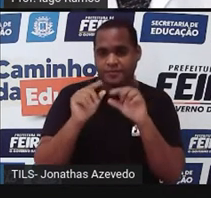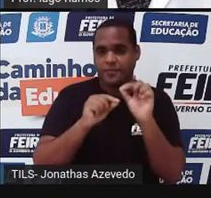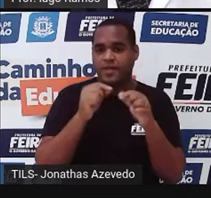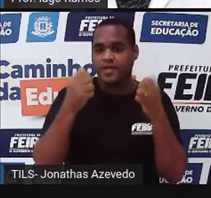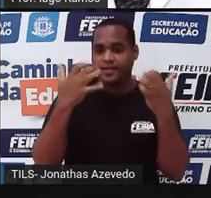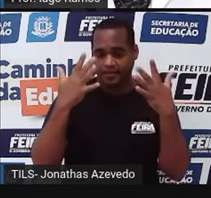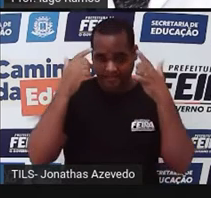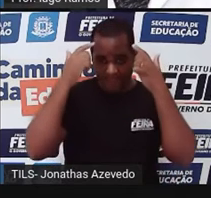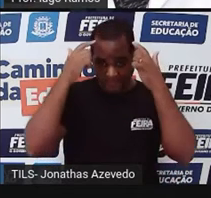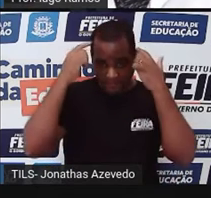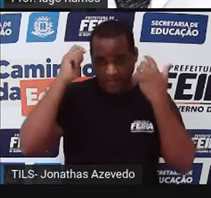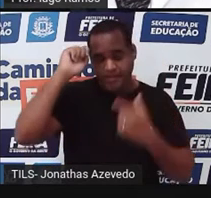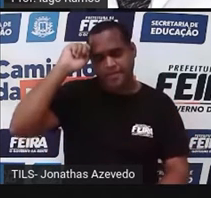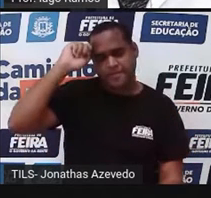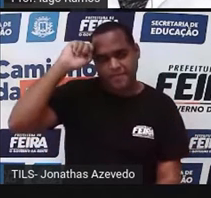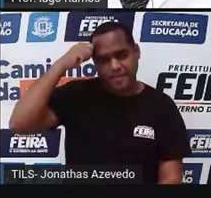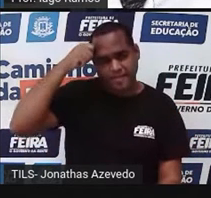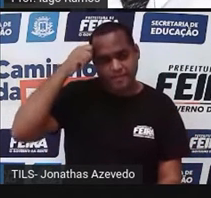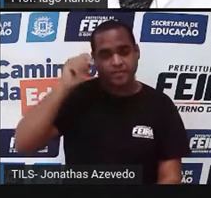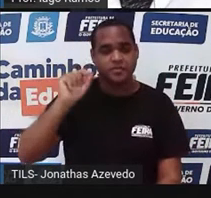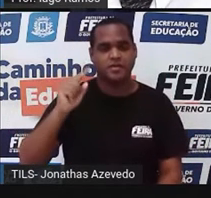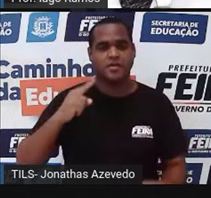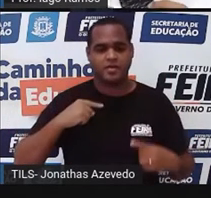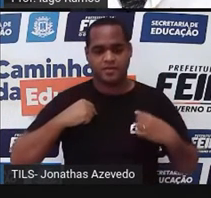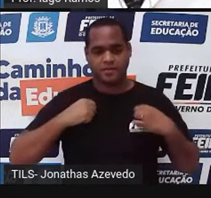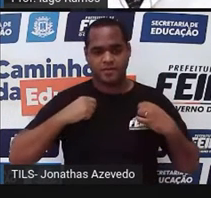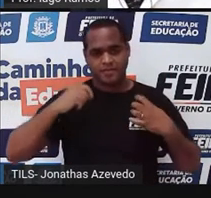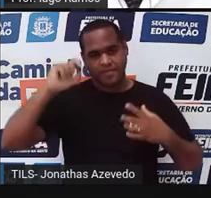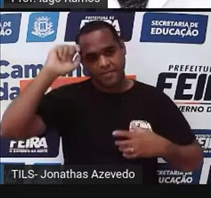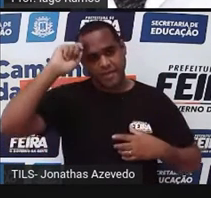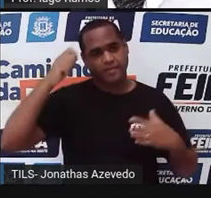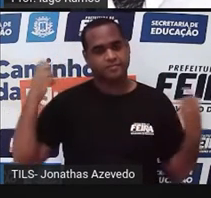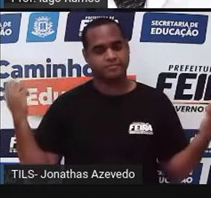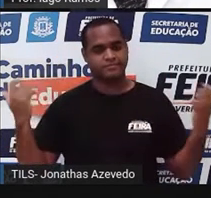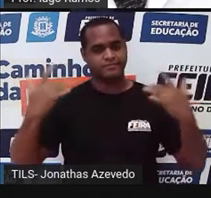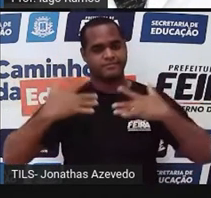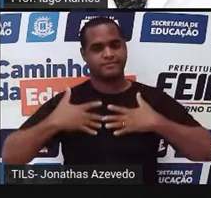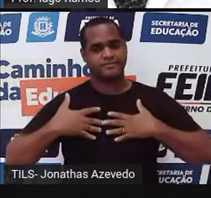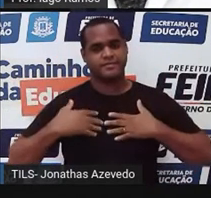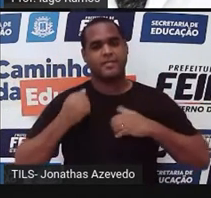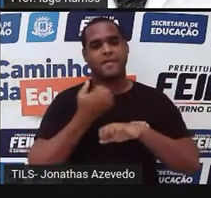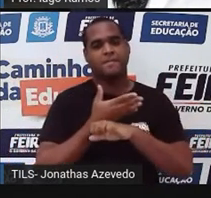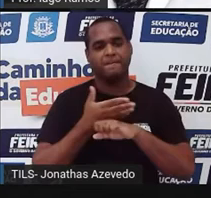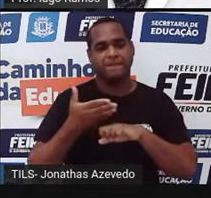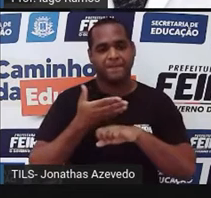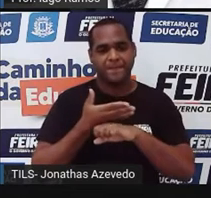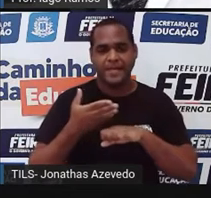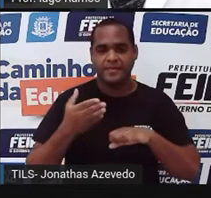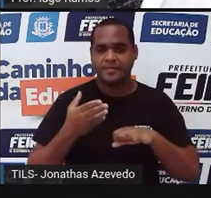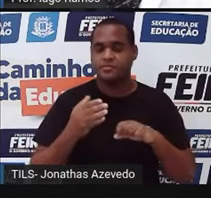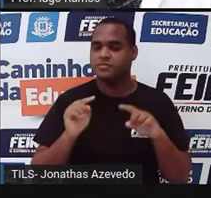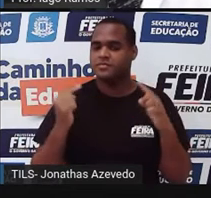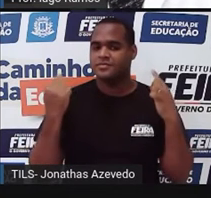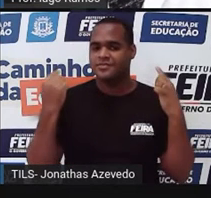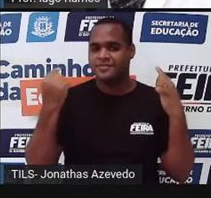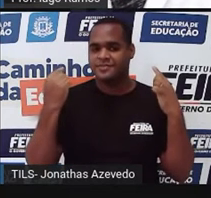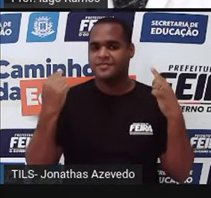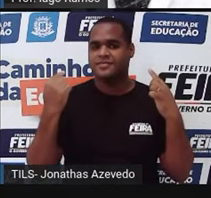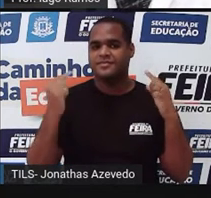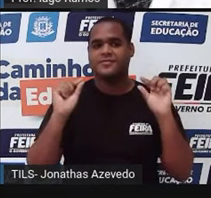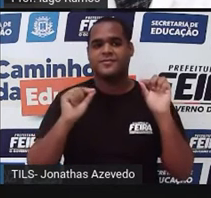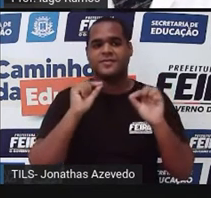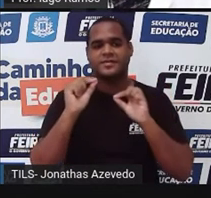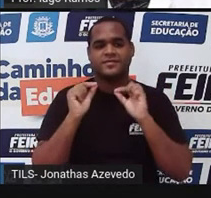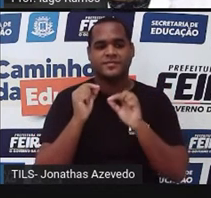ele é preto, no momento visto uma camisa preta por cima um jaleco branco. Atrás de mim está o cartaz